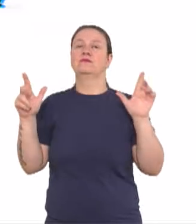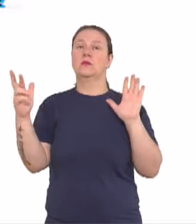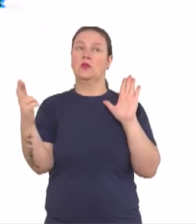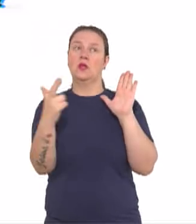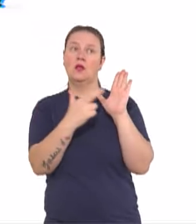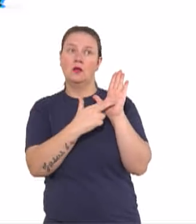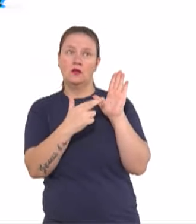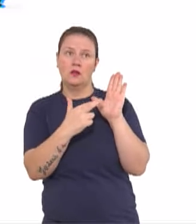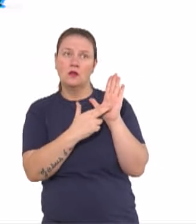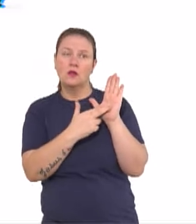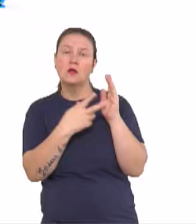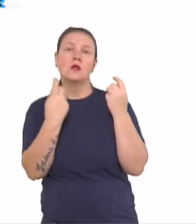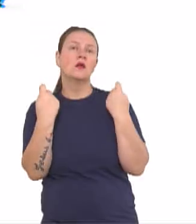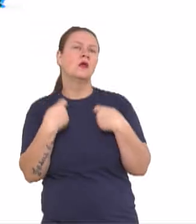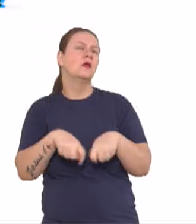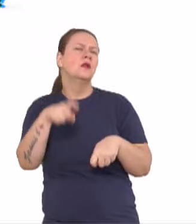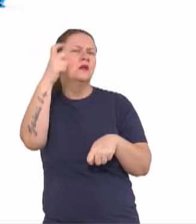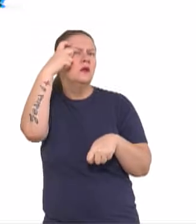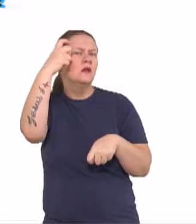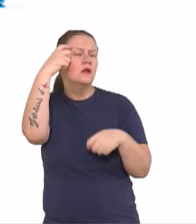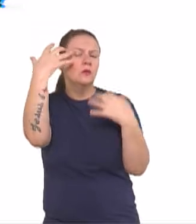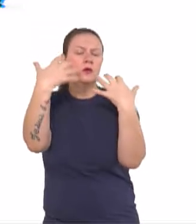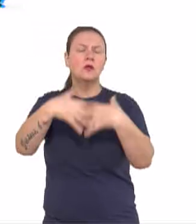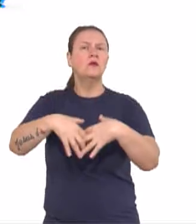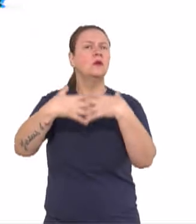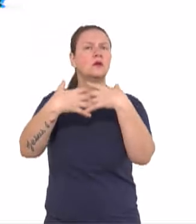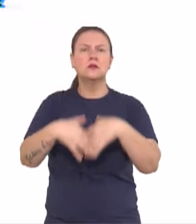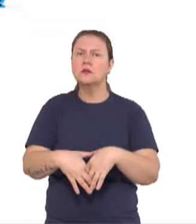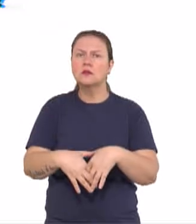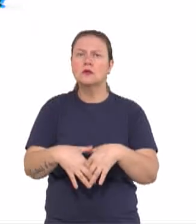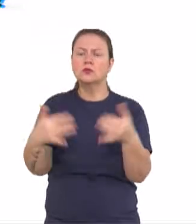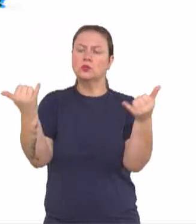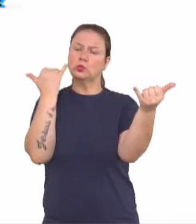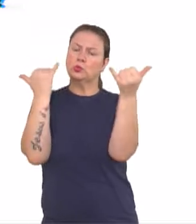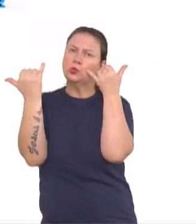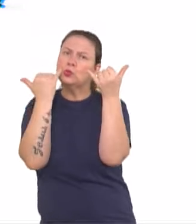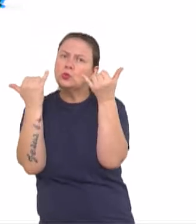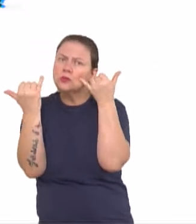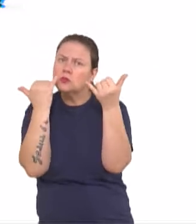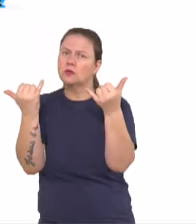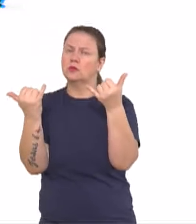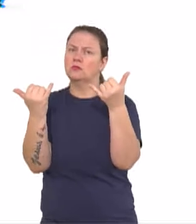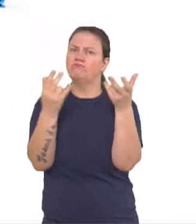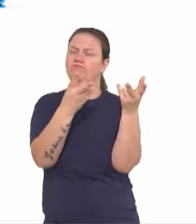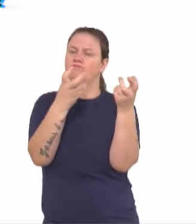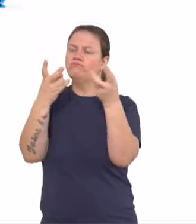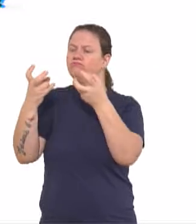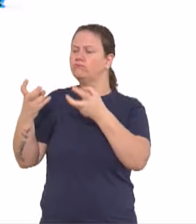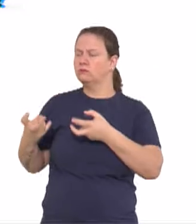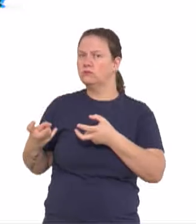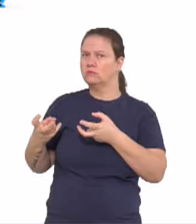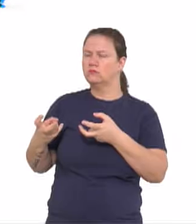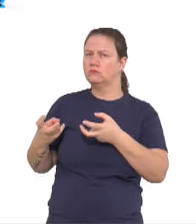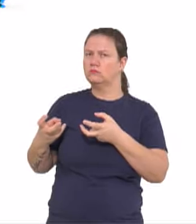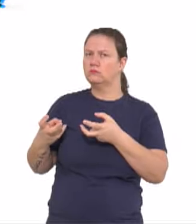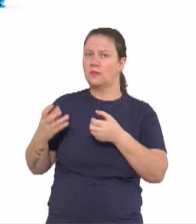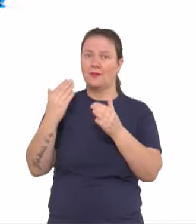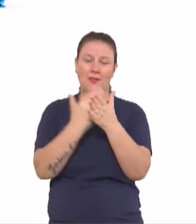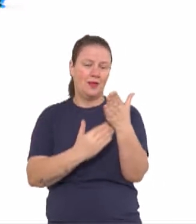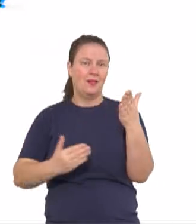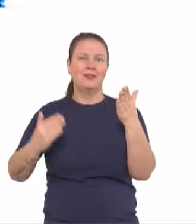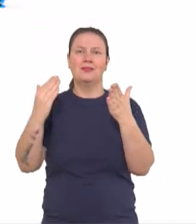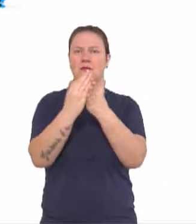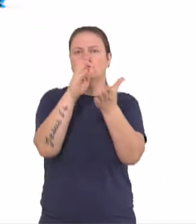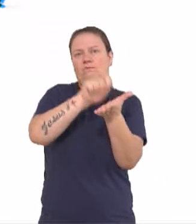ela exige de vocês um conhecimento que está além do texto também, né? É um conhecimento extraverbal. Né?